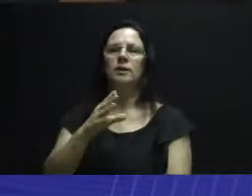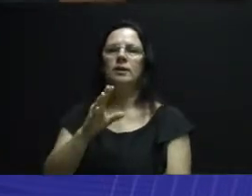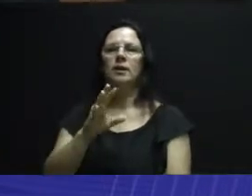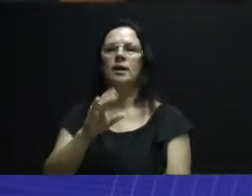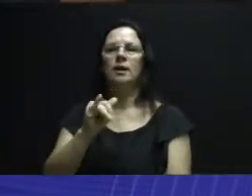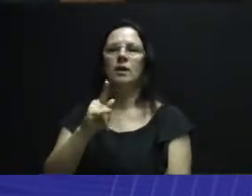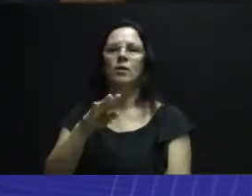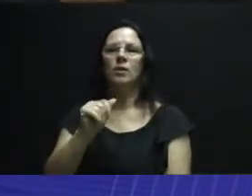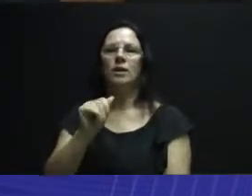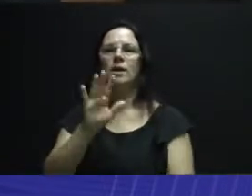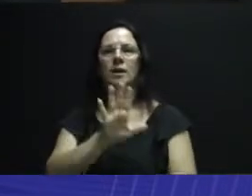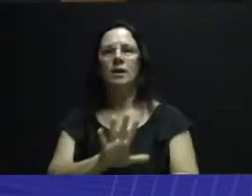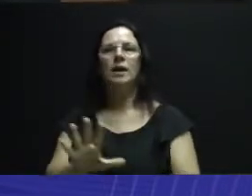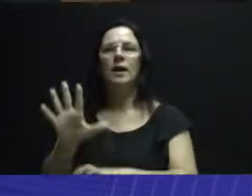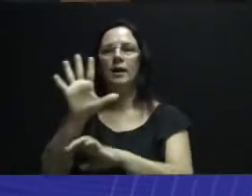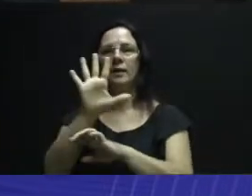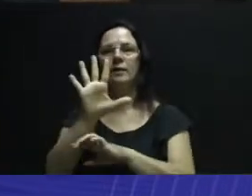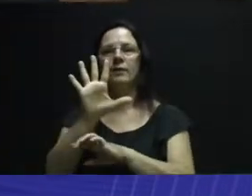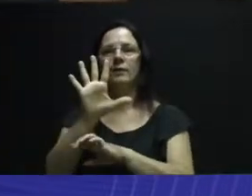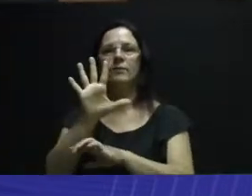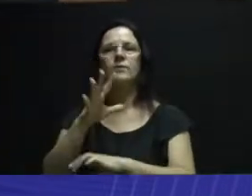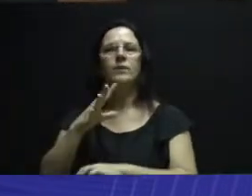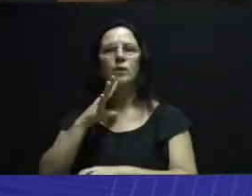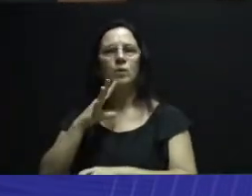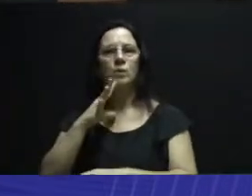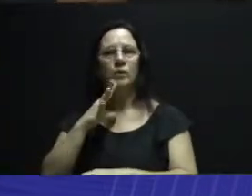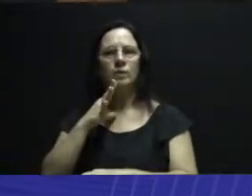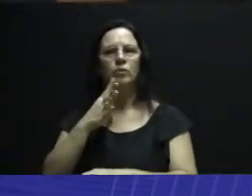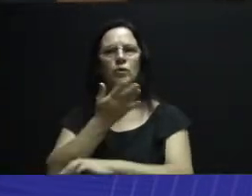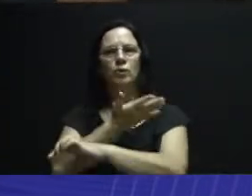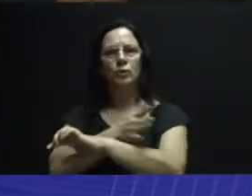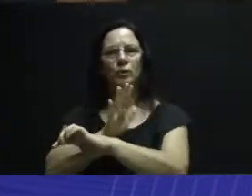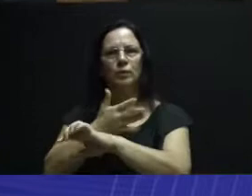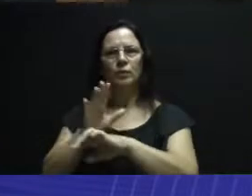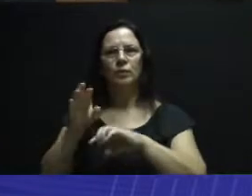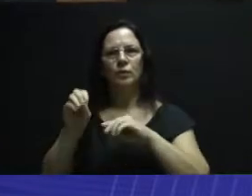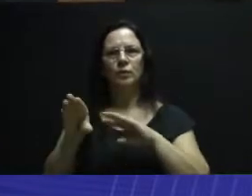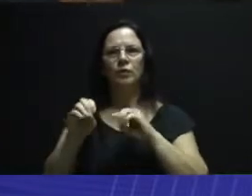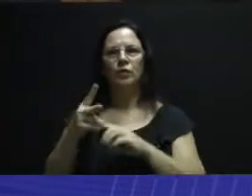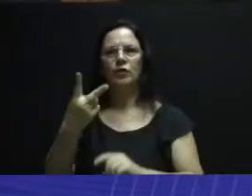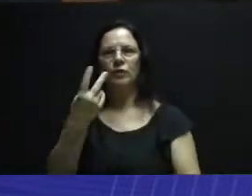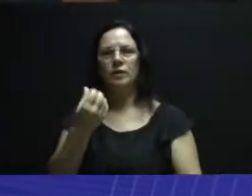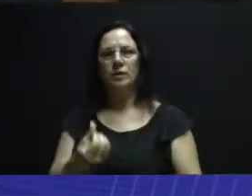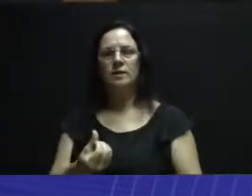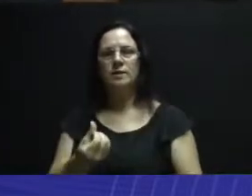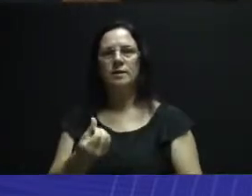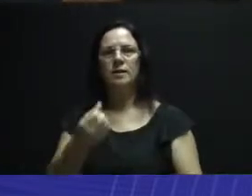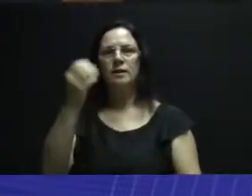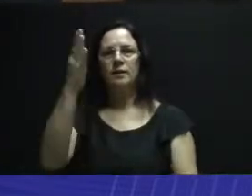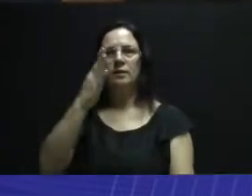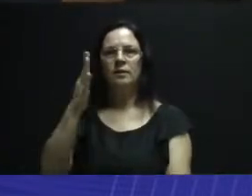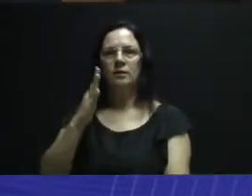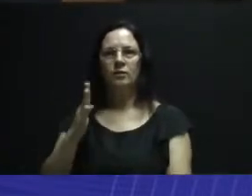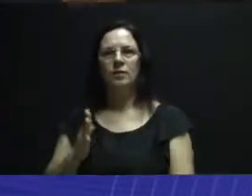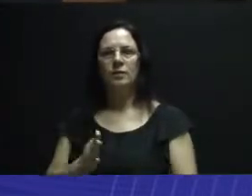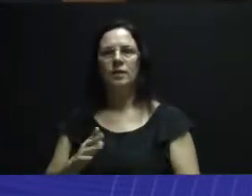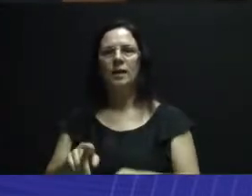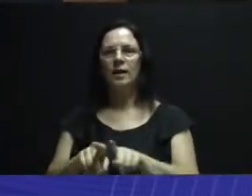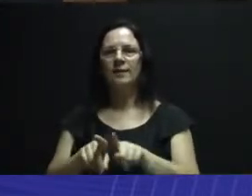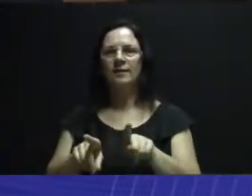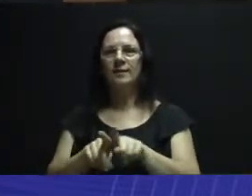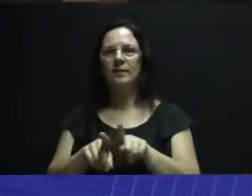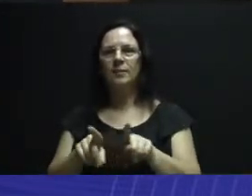e internacional. Como treinador, ele participou de 26 campeonatos brasileiros,